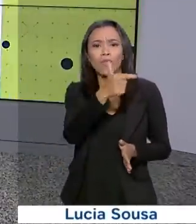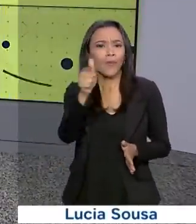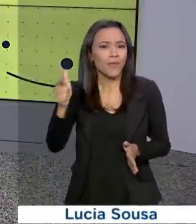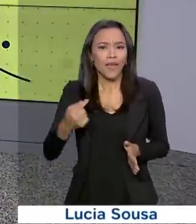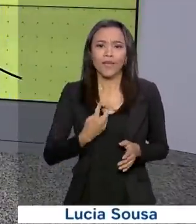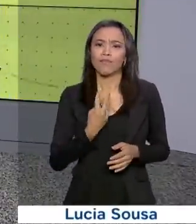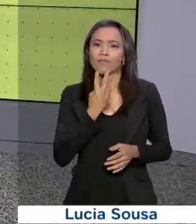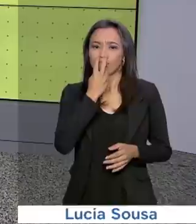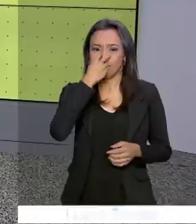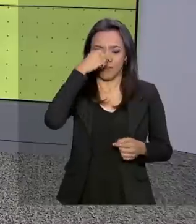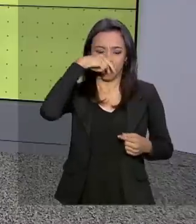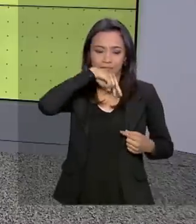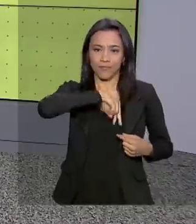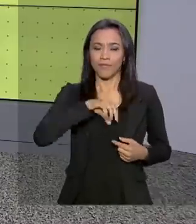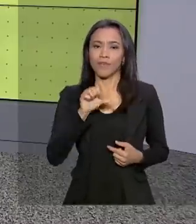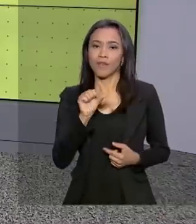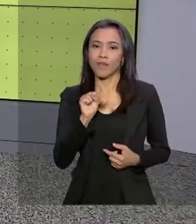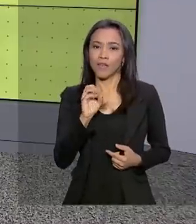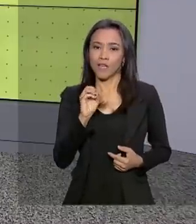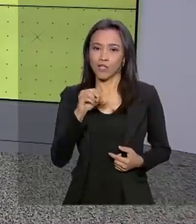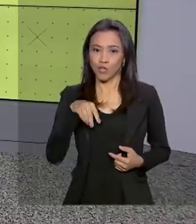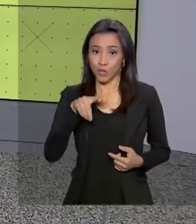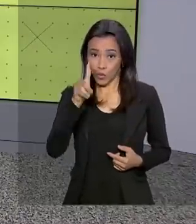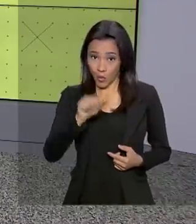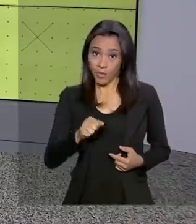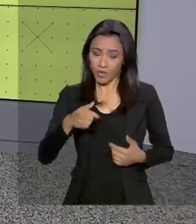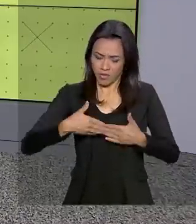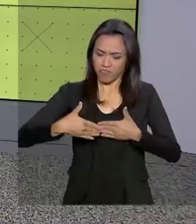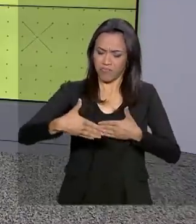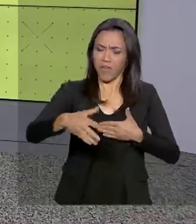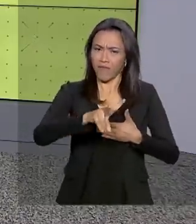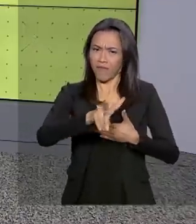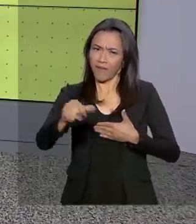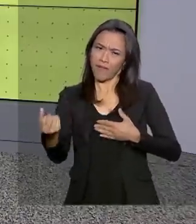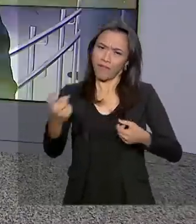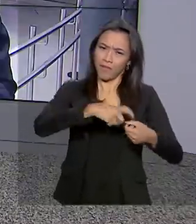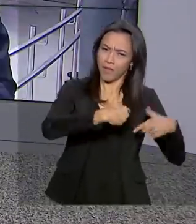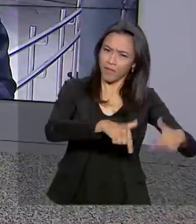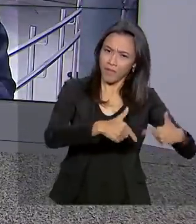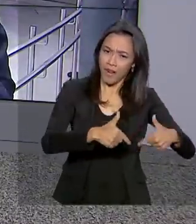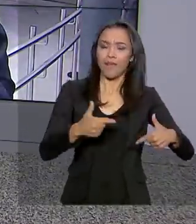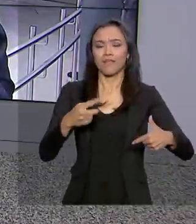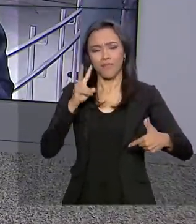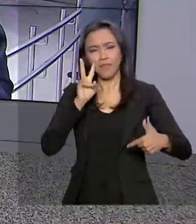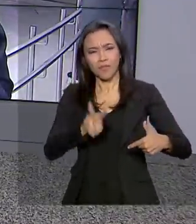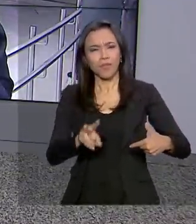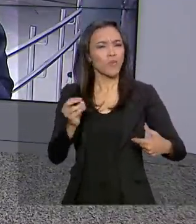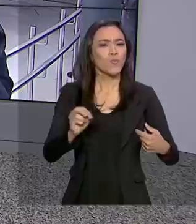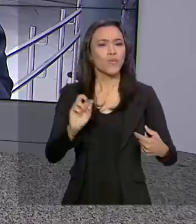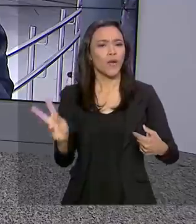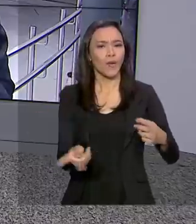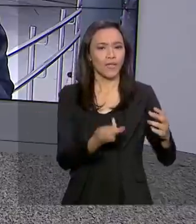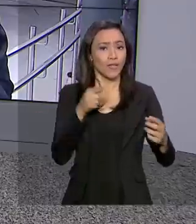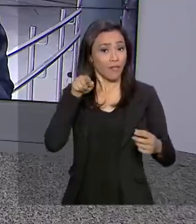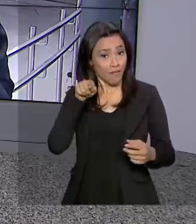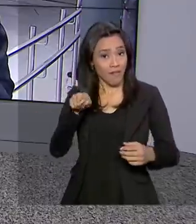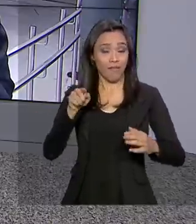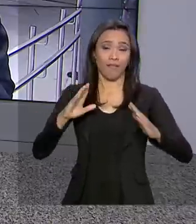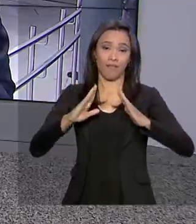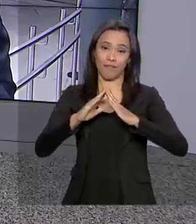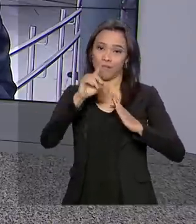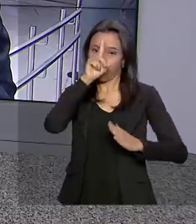deve reassumir o cargo em alguns dias. Vamos a São Paulo, o repórter Ricardo Ferraz acompanha toda a movimentação no hospital.